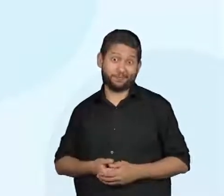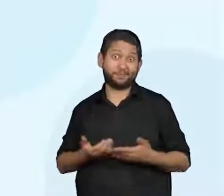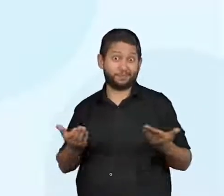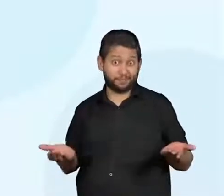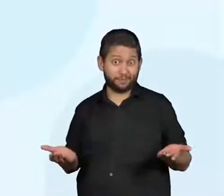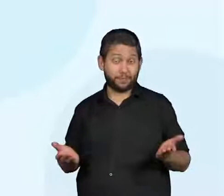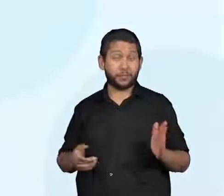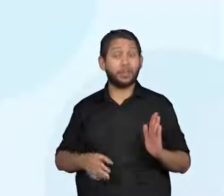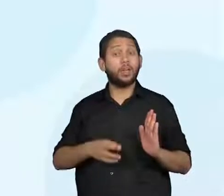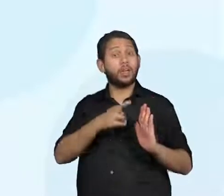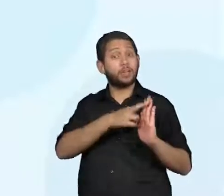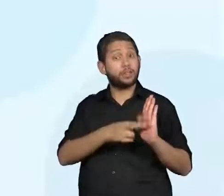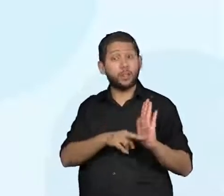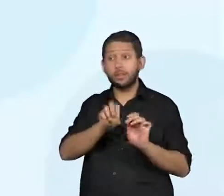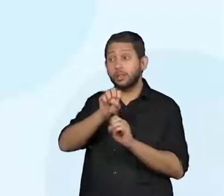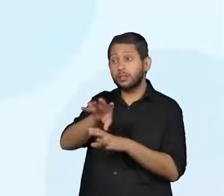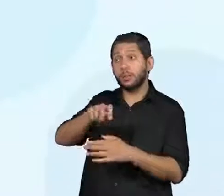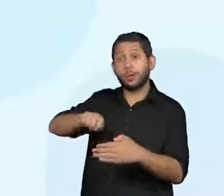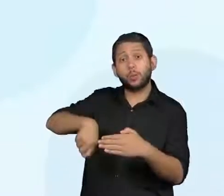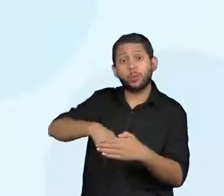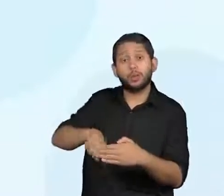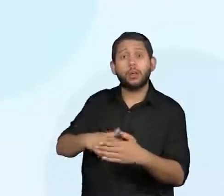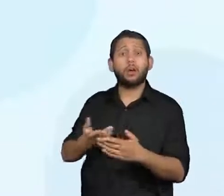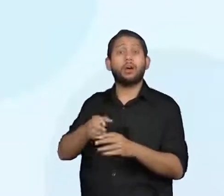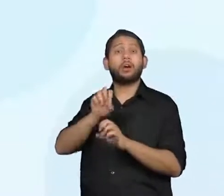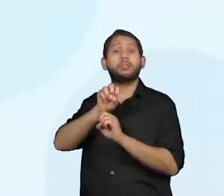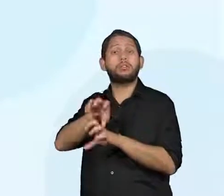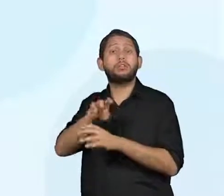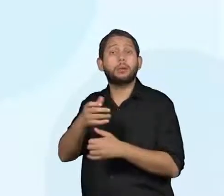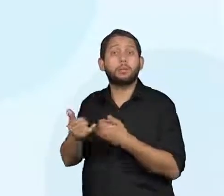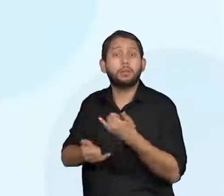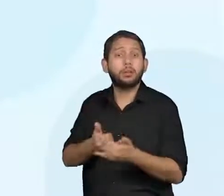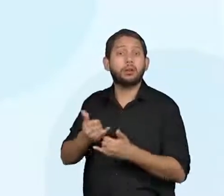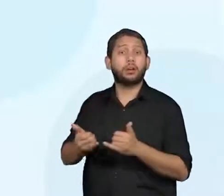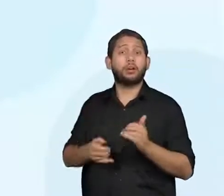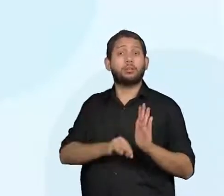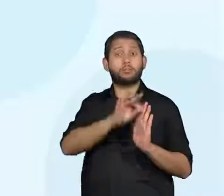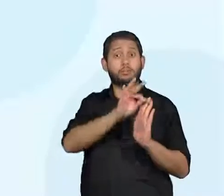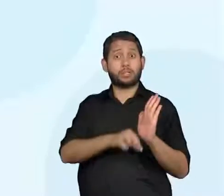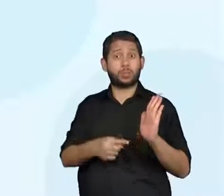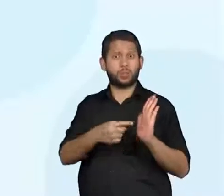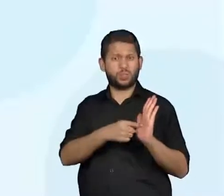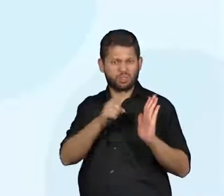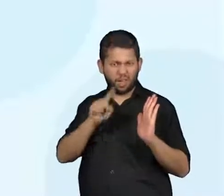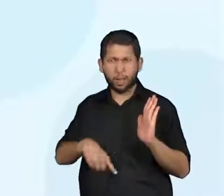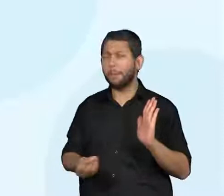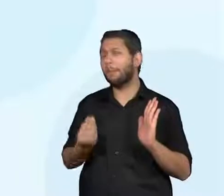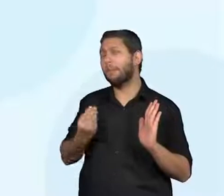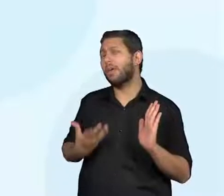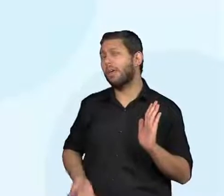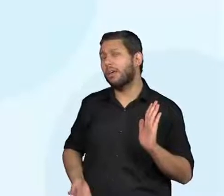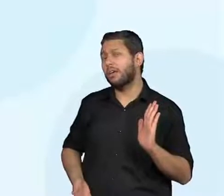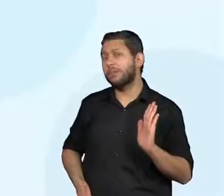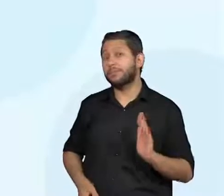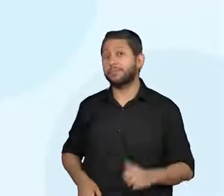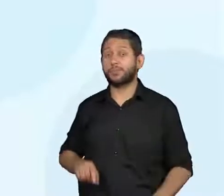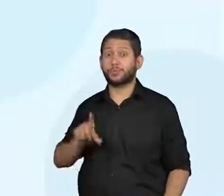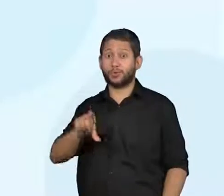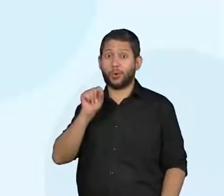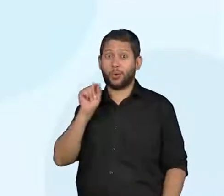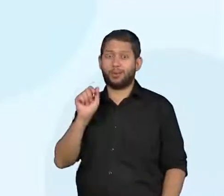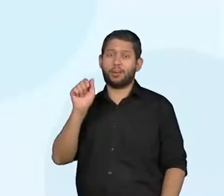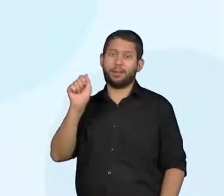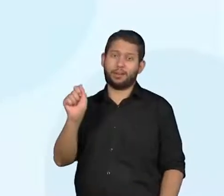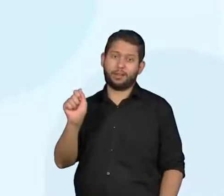também estamos falando de regras de brincadeira. E aí, você acha que é a alternativa A, B ou C? Essa hora o professor